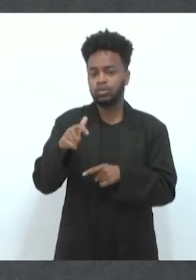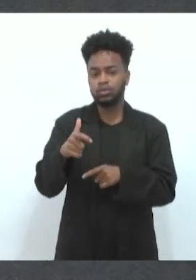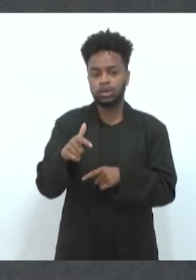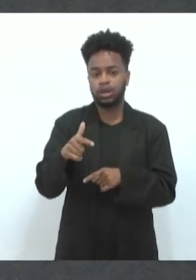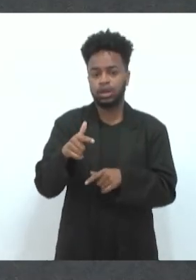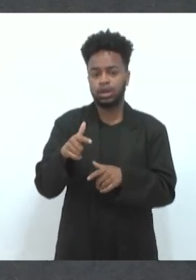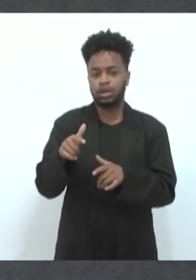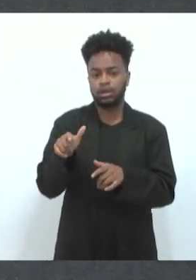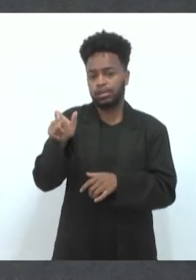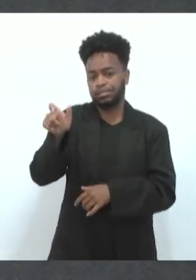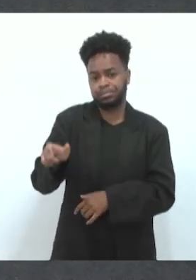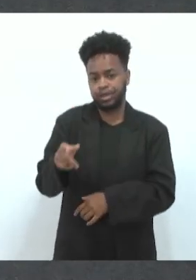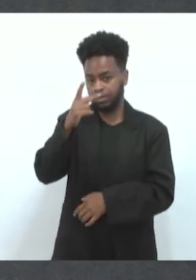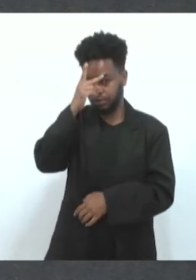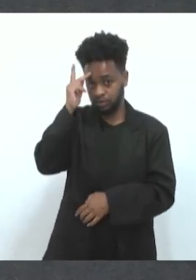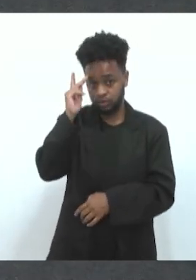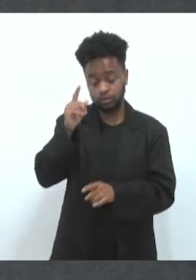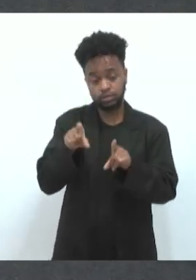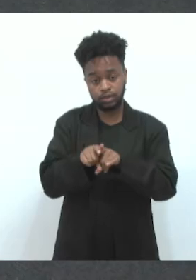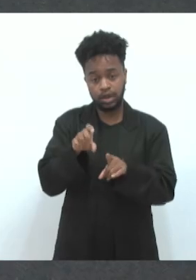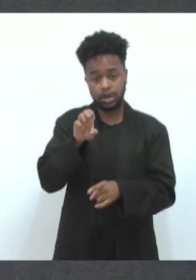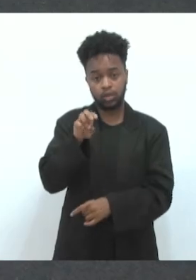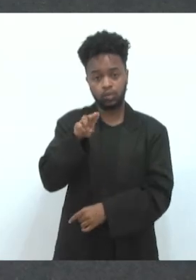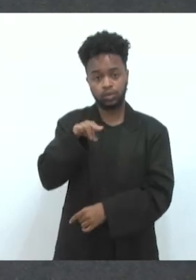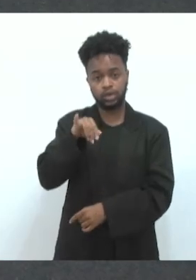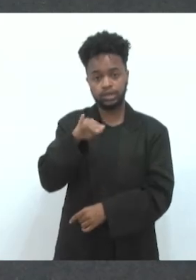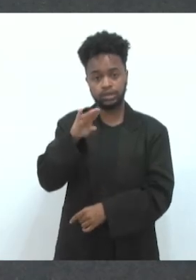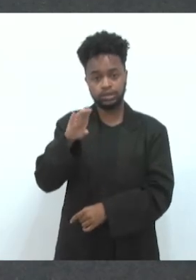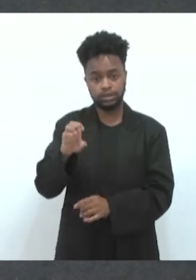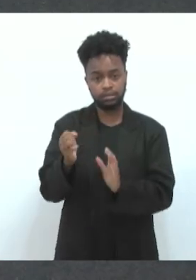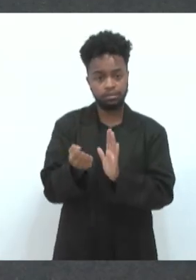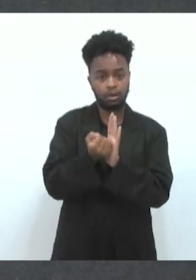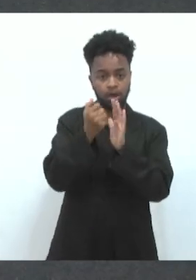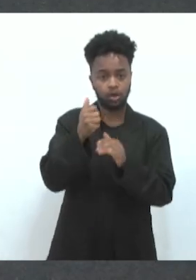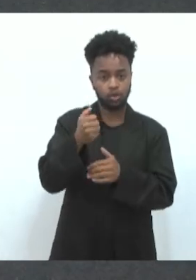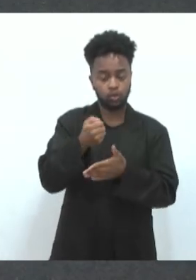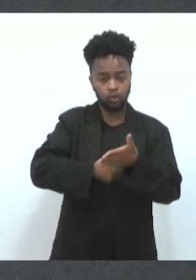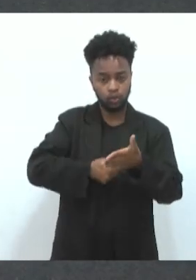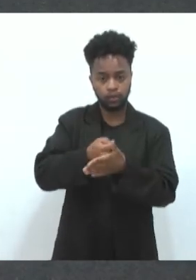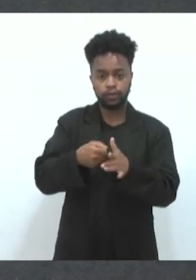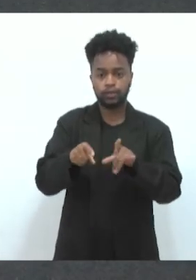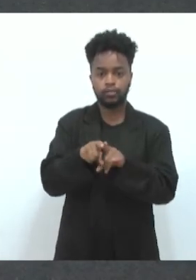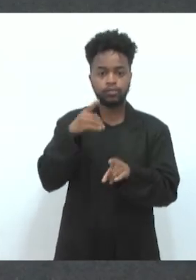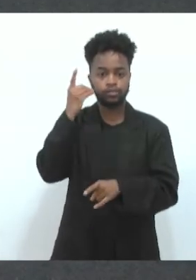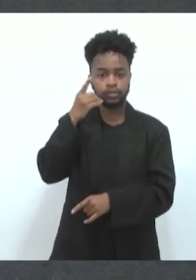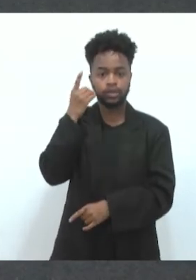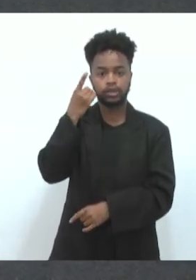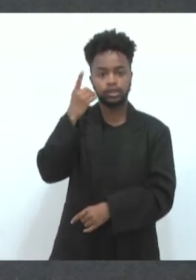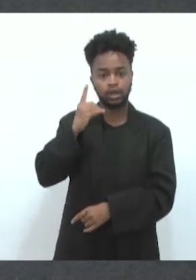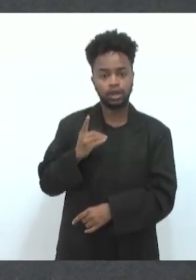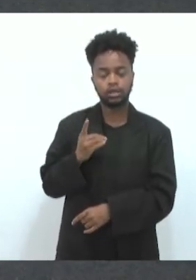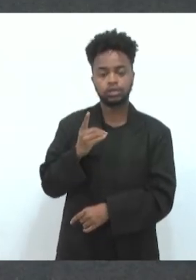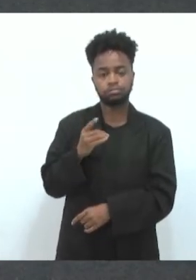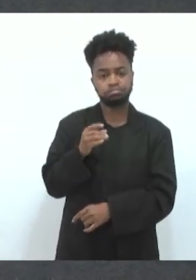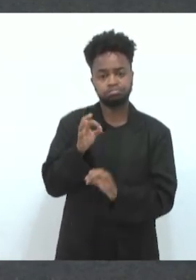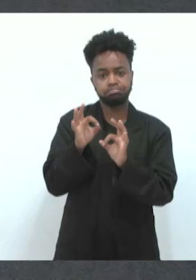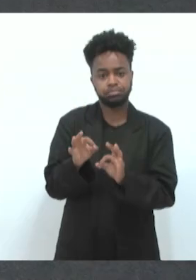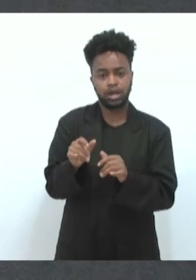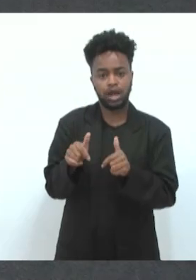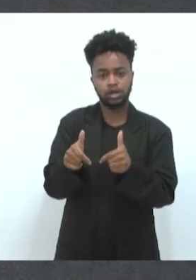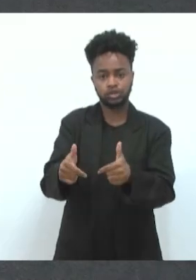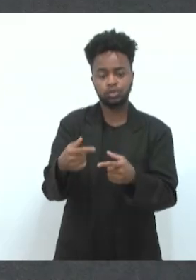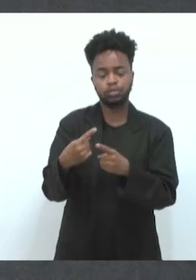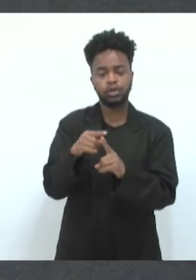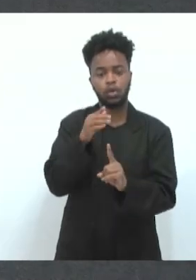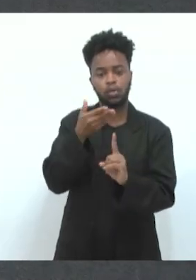ocupado. E Eunice é um símbolo dessa luta e a deputada Dani Monteiro acerta muito quando faz essa